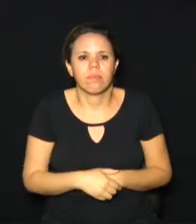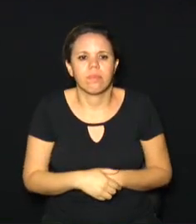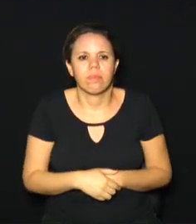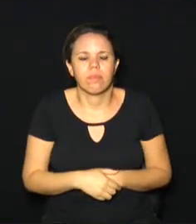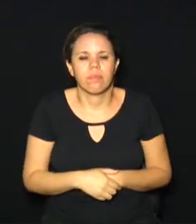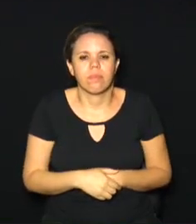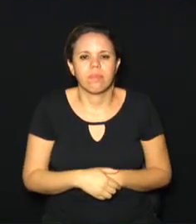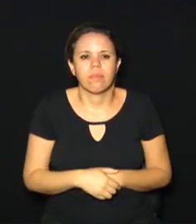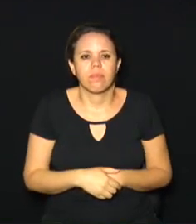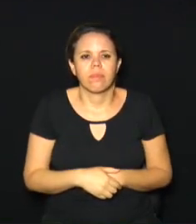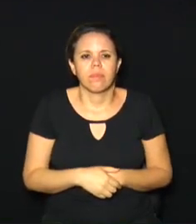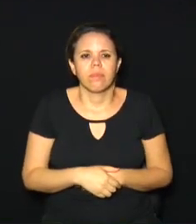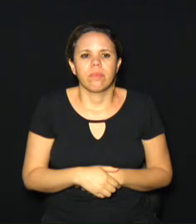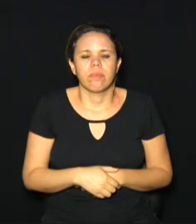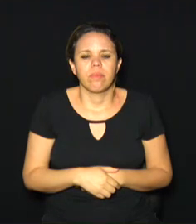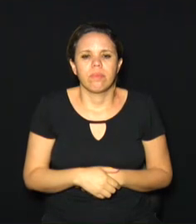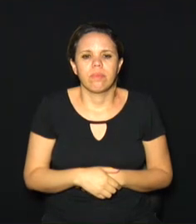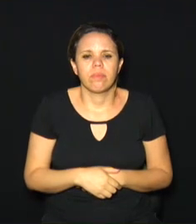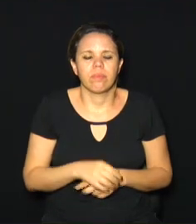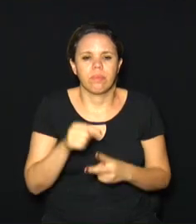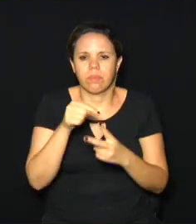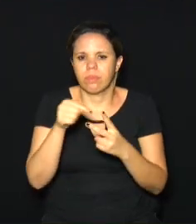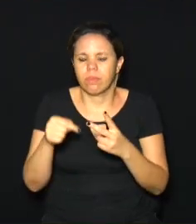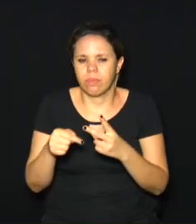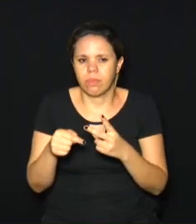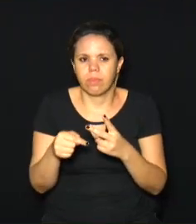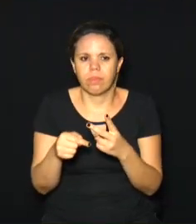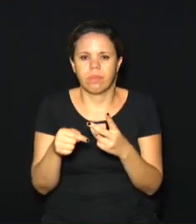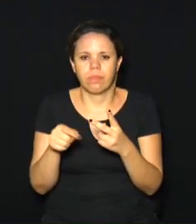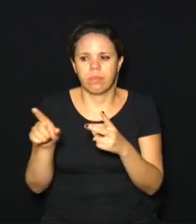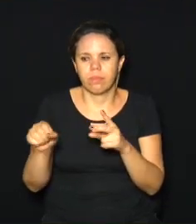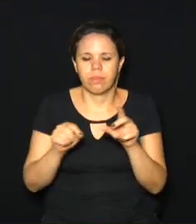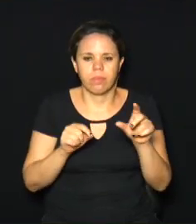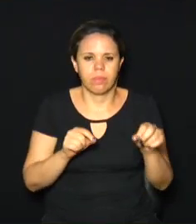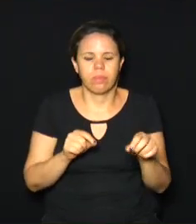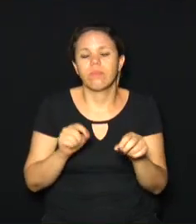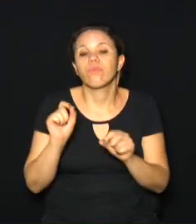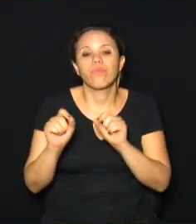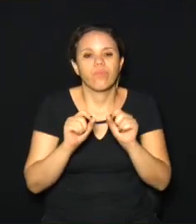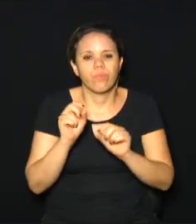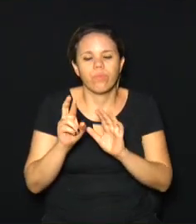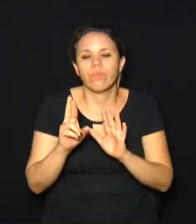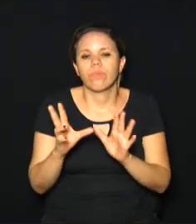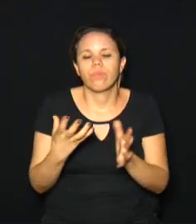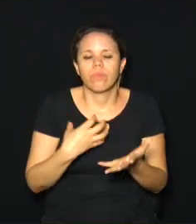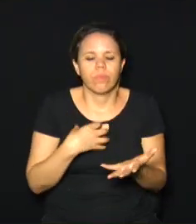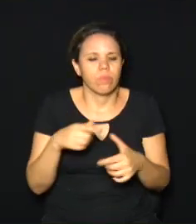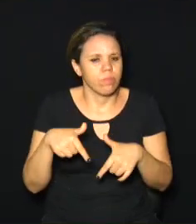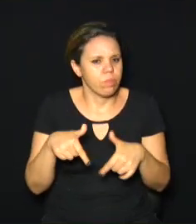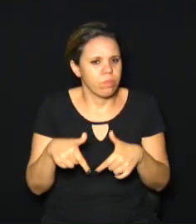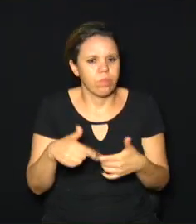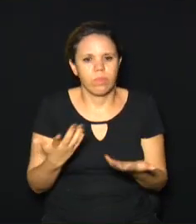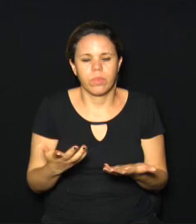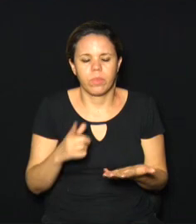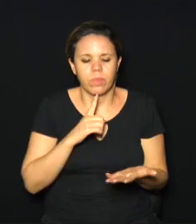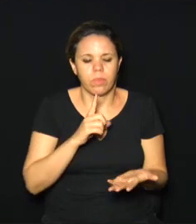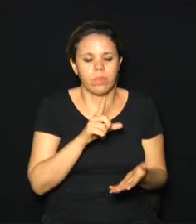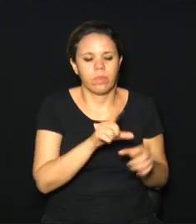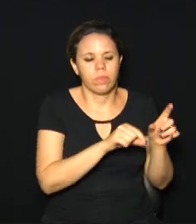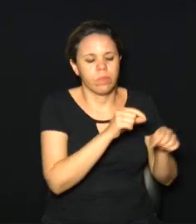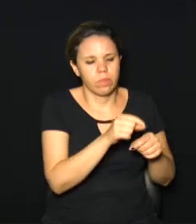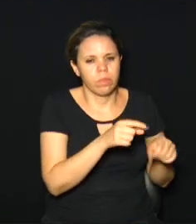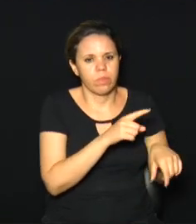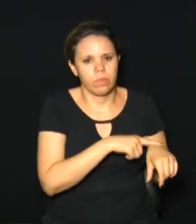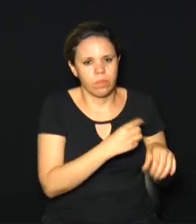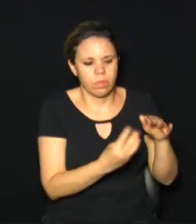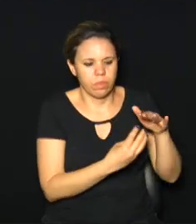salvo engano, os dois regimes, né, se optou por um, mas existe aí o pessoal seletista e estatutário. E tanto para um